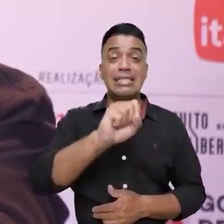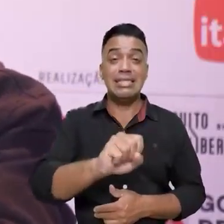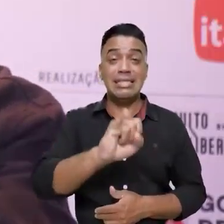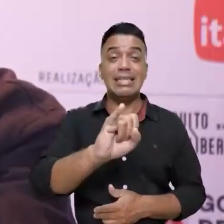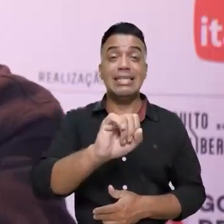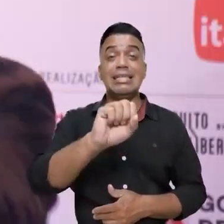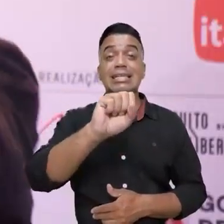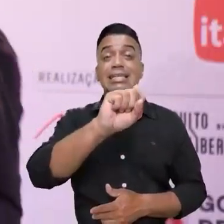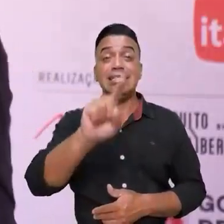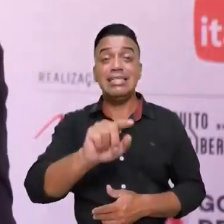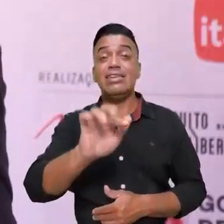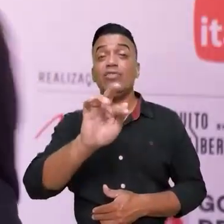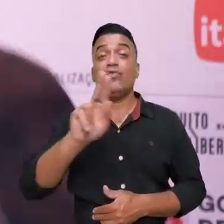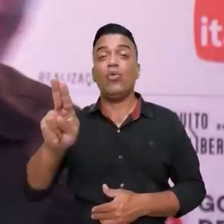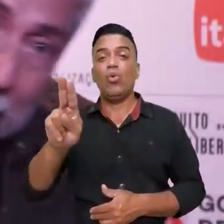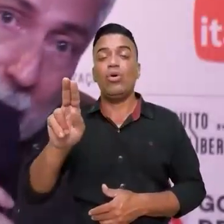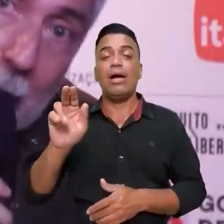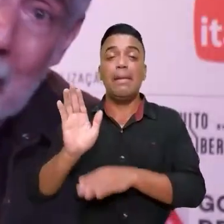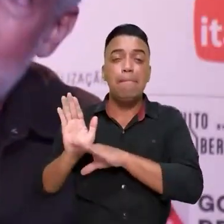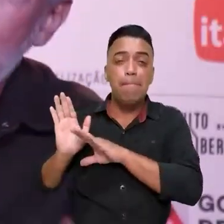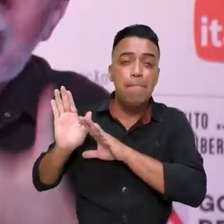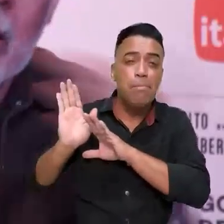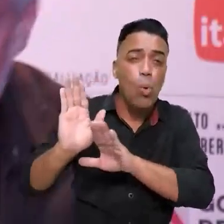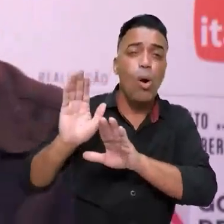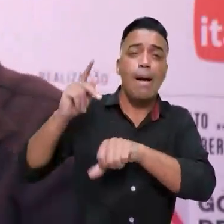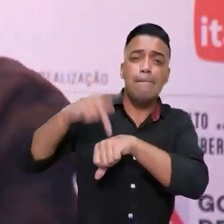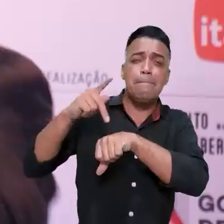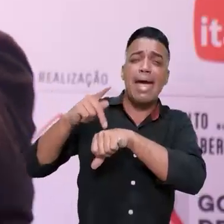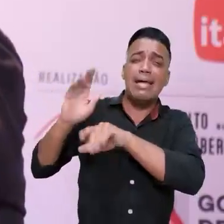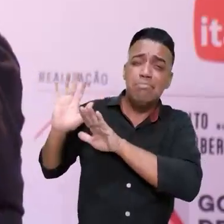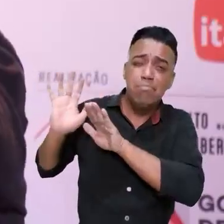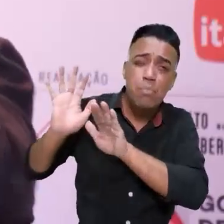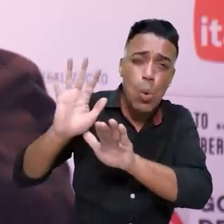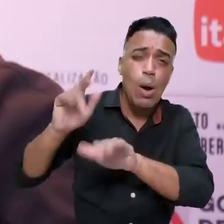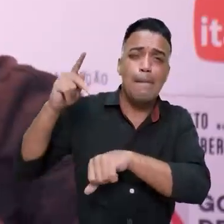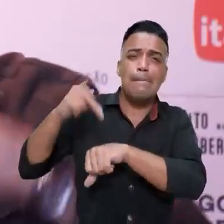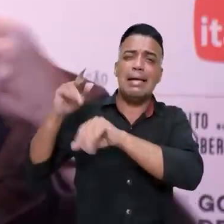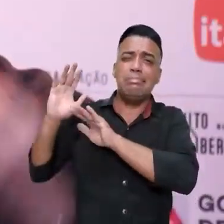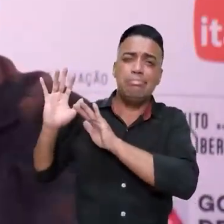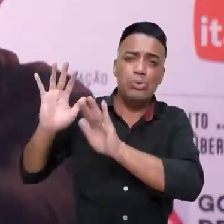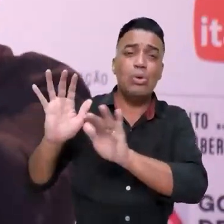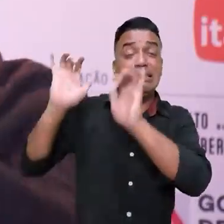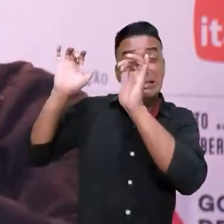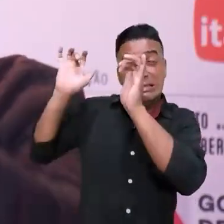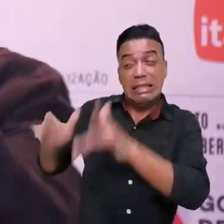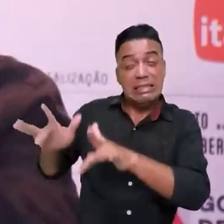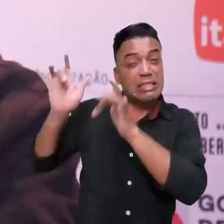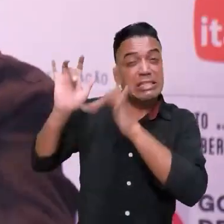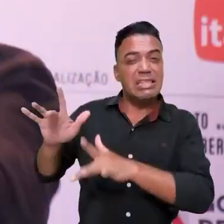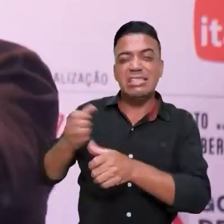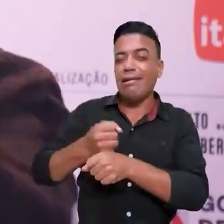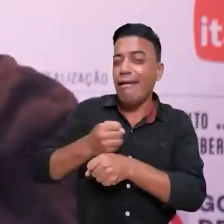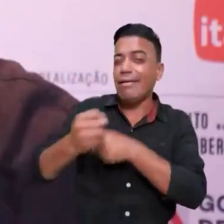dia está empurrando a pedra para cima e volta, a pedra despenca, ela vem, empurra de novo a pedra e não desiste, está nisso. Eu não vou nem